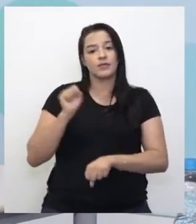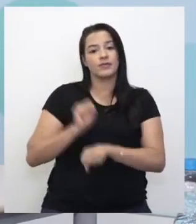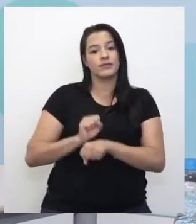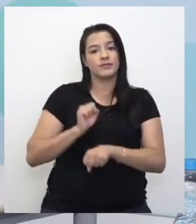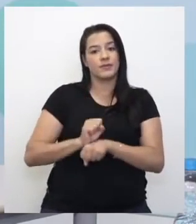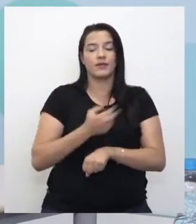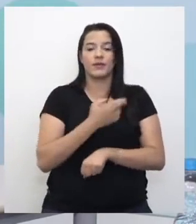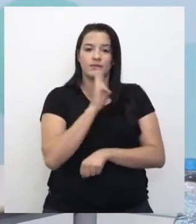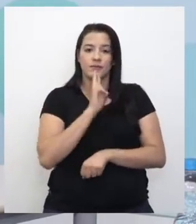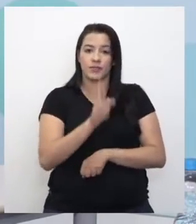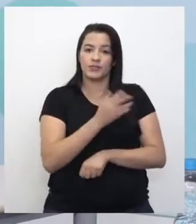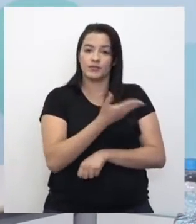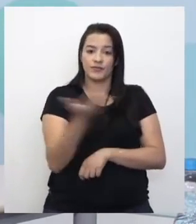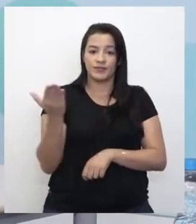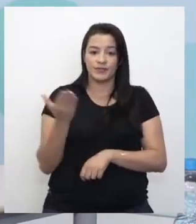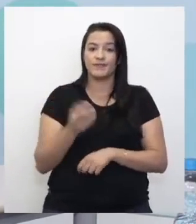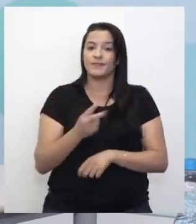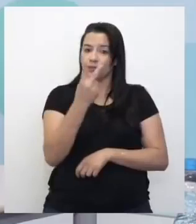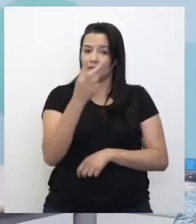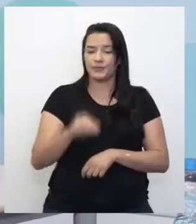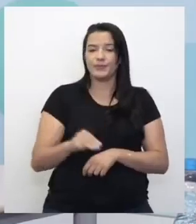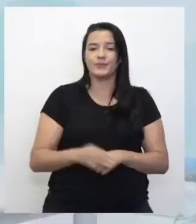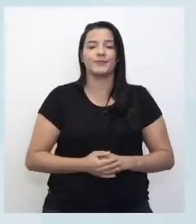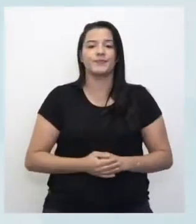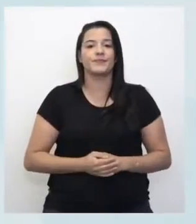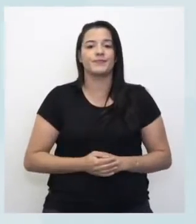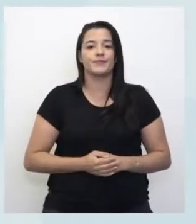resposta de vocês. Então, até daqui 2 minutos.